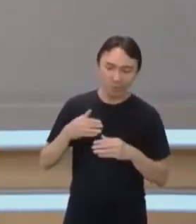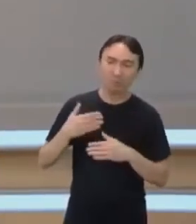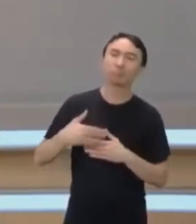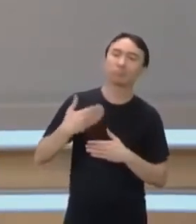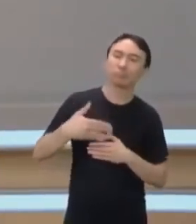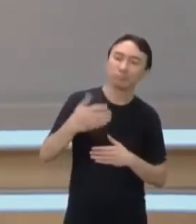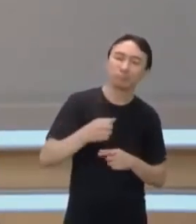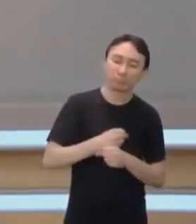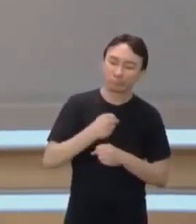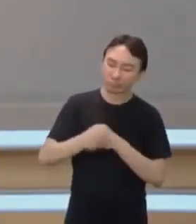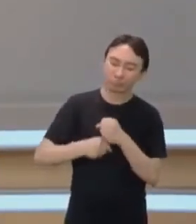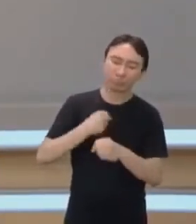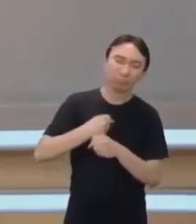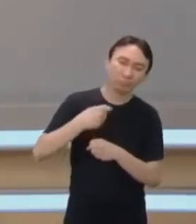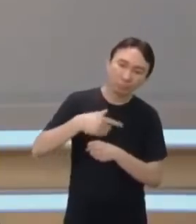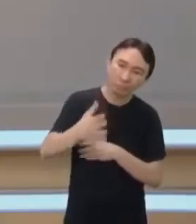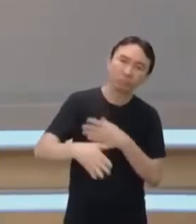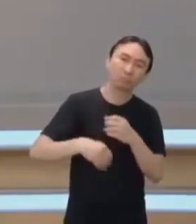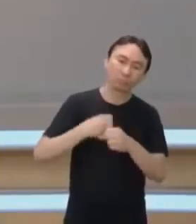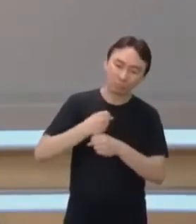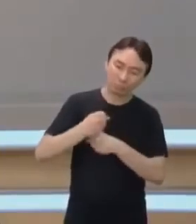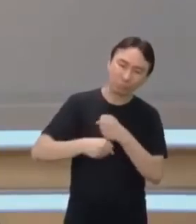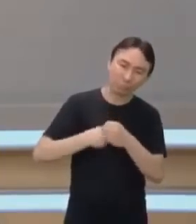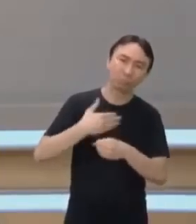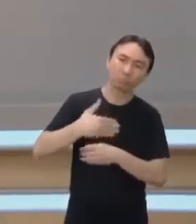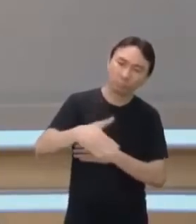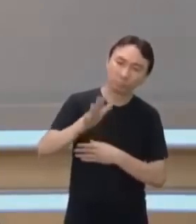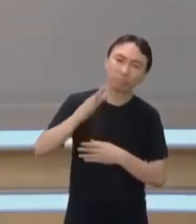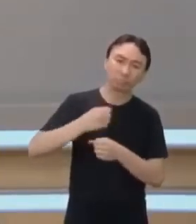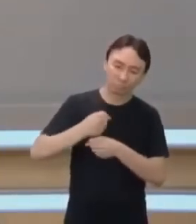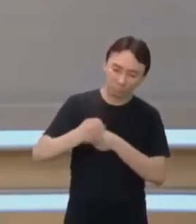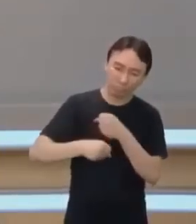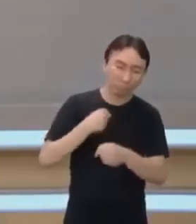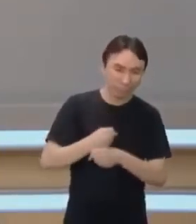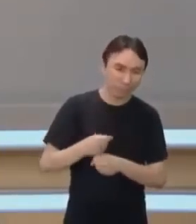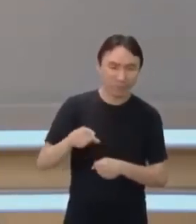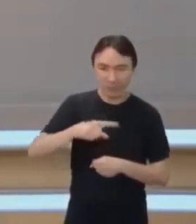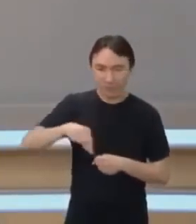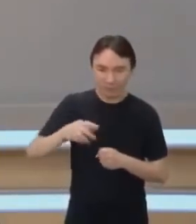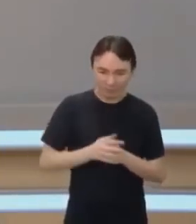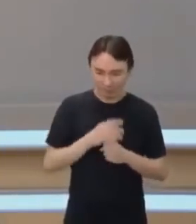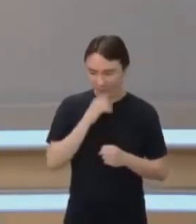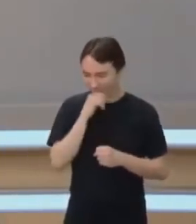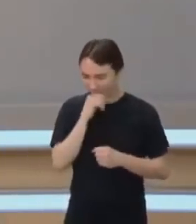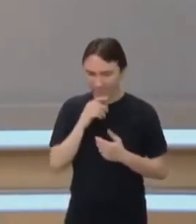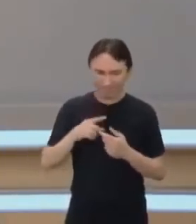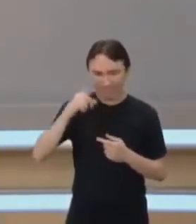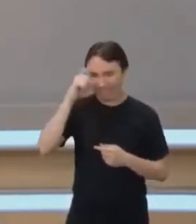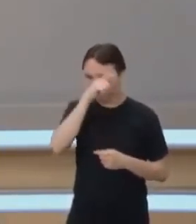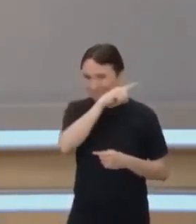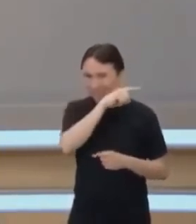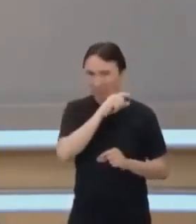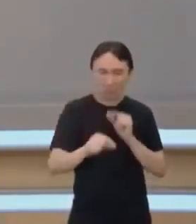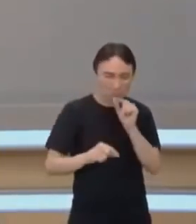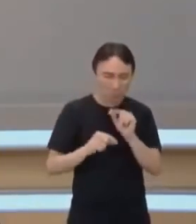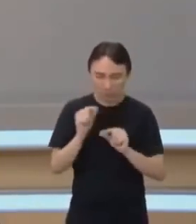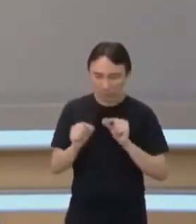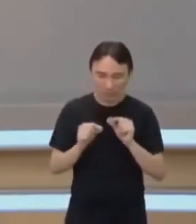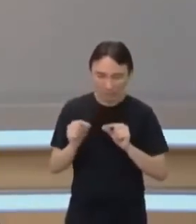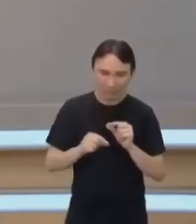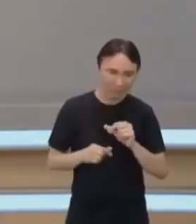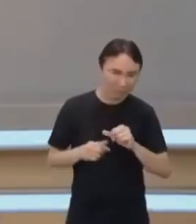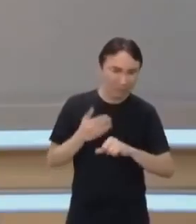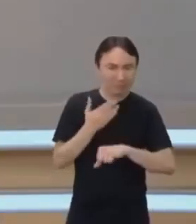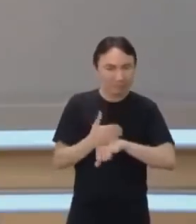próximas etapas, para os anos que vão vir em relação aos desafios de aprendizagem que a gente vai enfrentar e